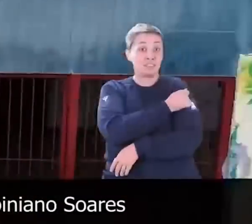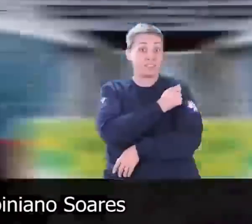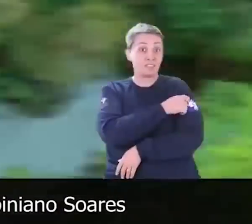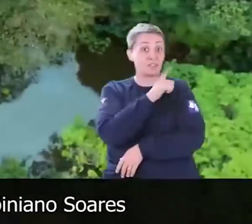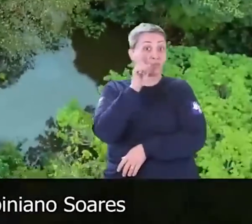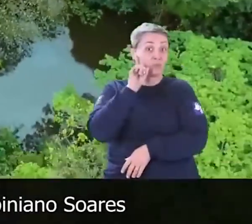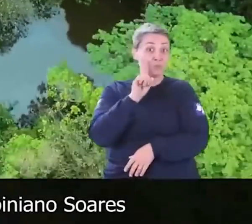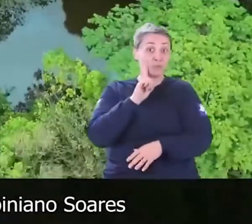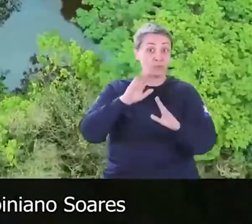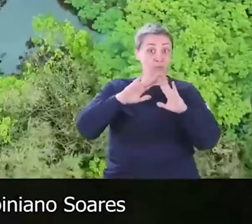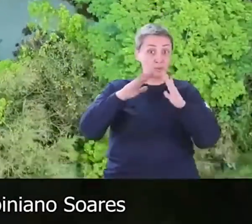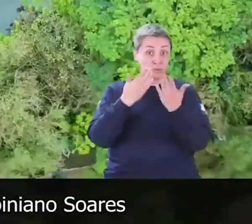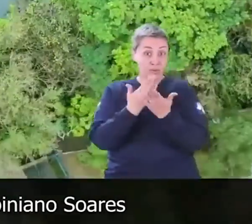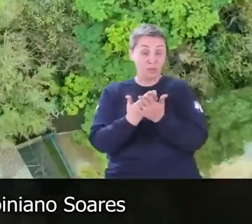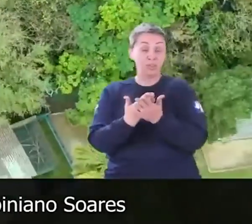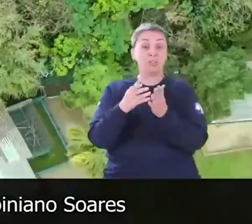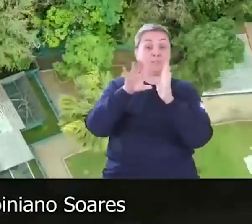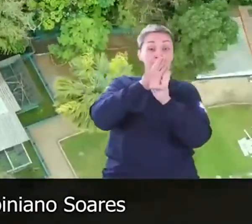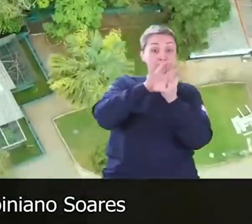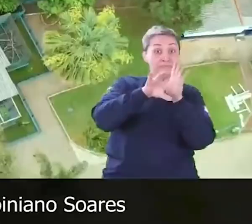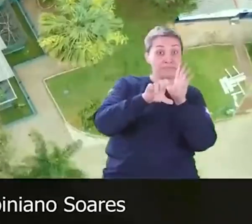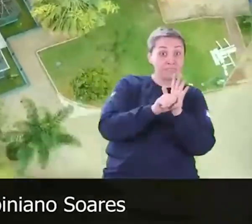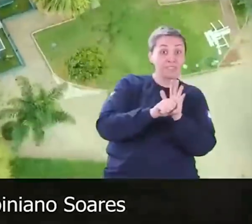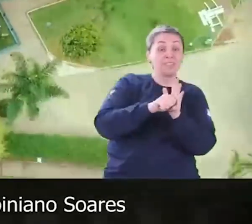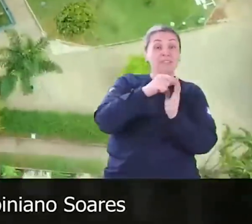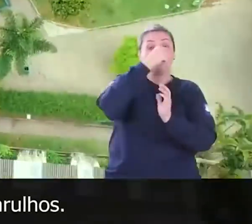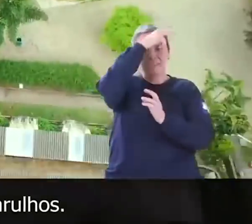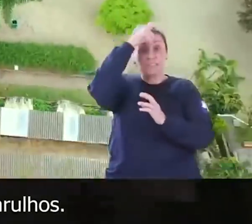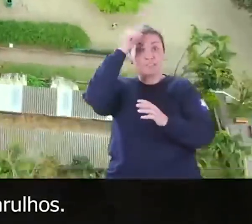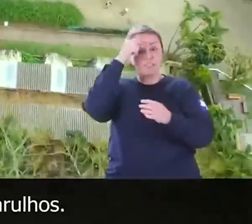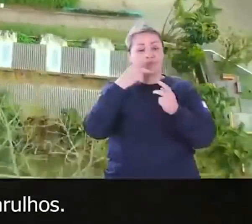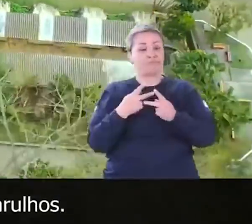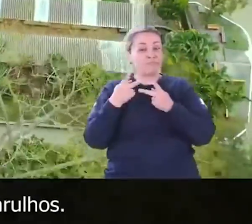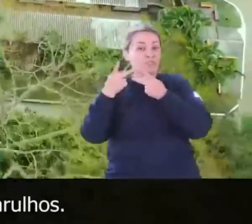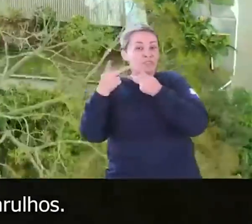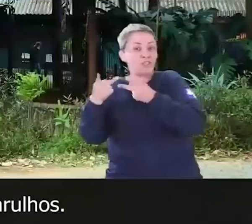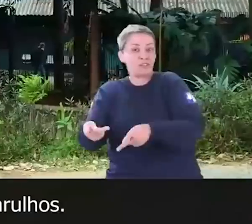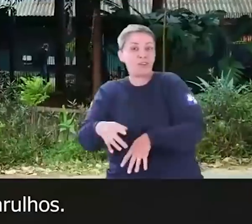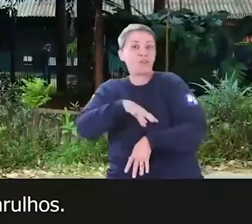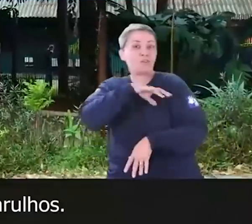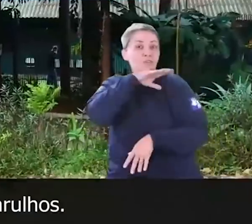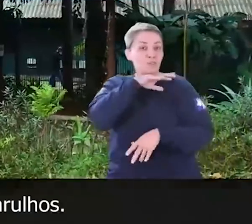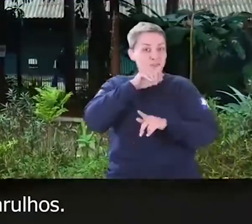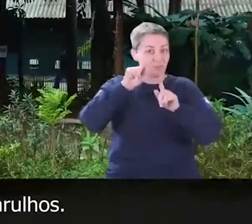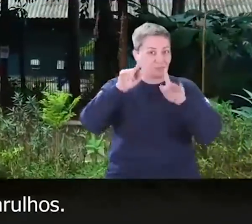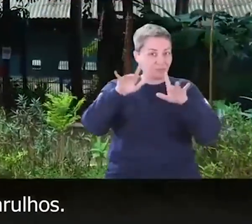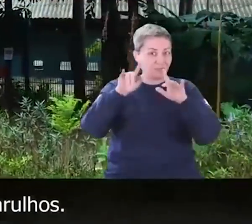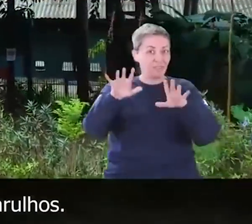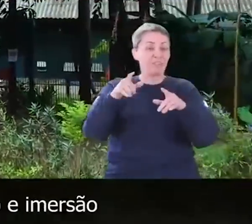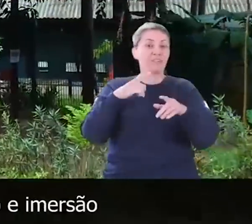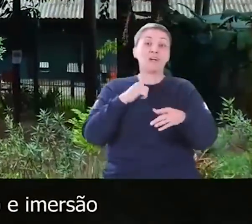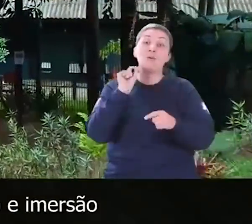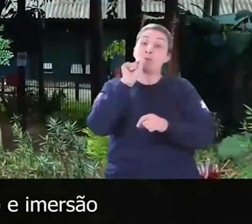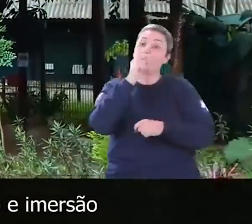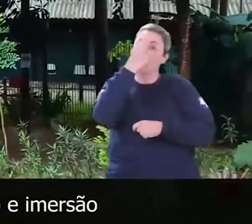Os alunos surdos da Escola da Prefeitura Crispiniano Soares fizeram uma visita ao Zoológico de Guarulhos. Uma iniciativa